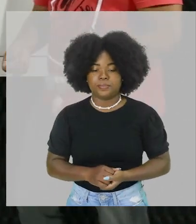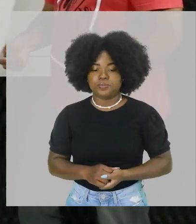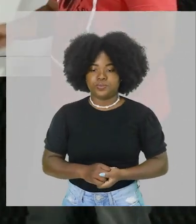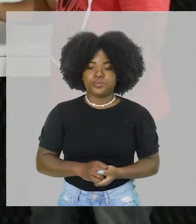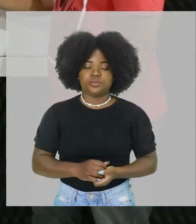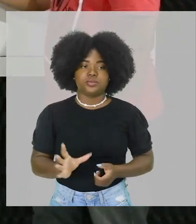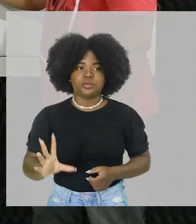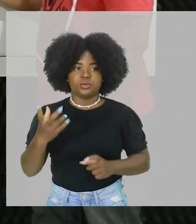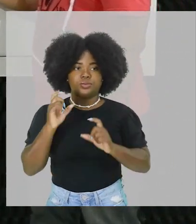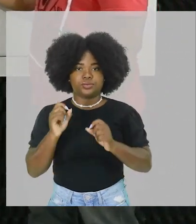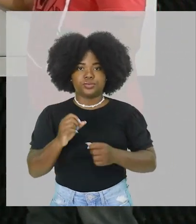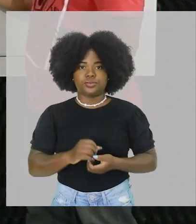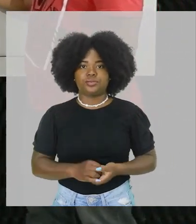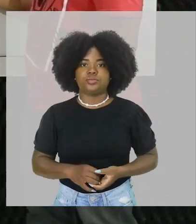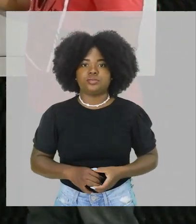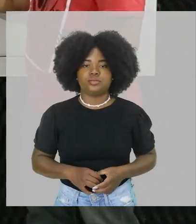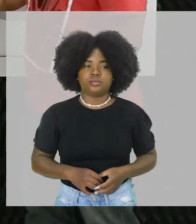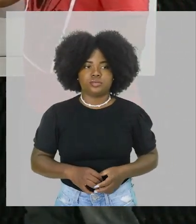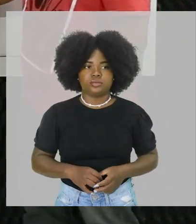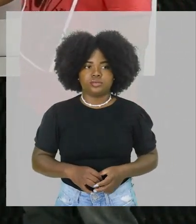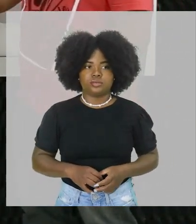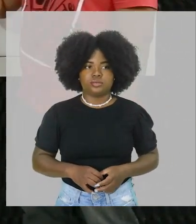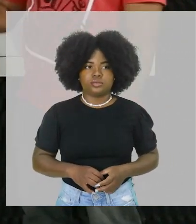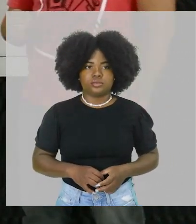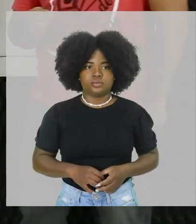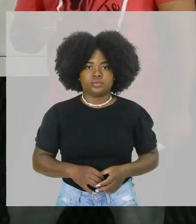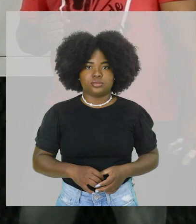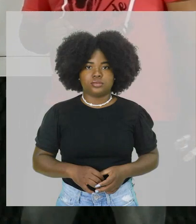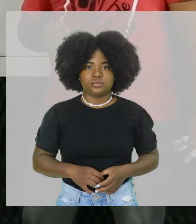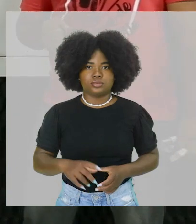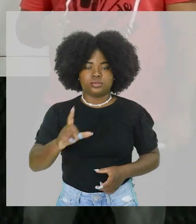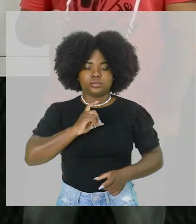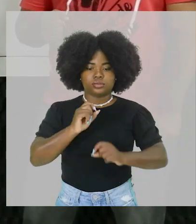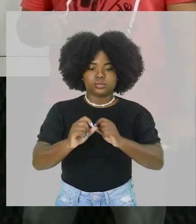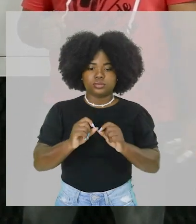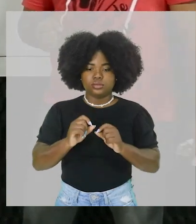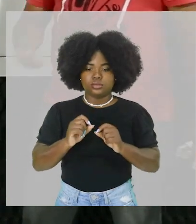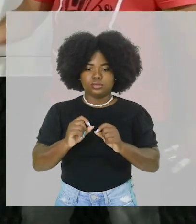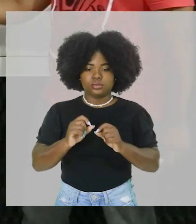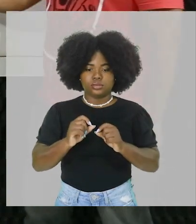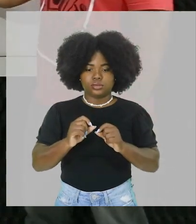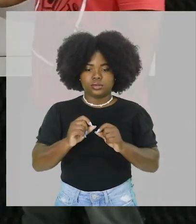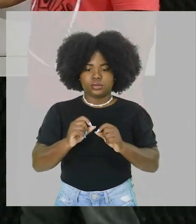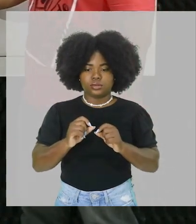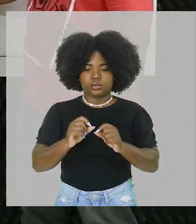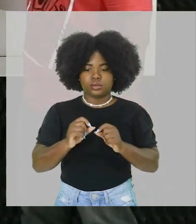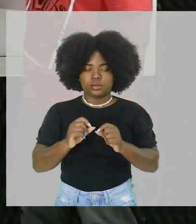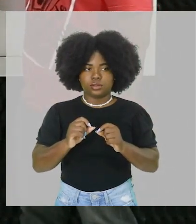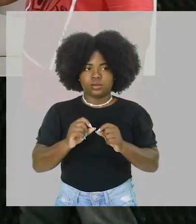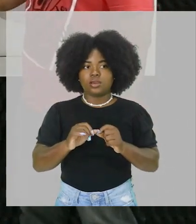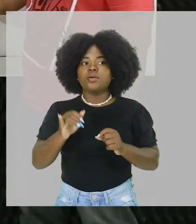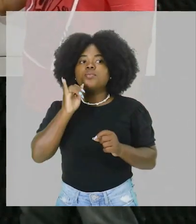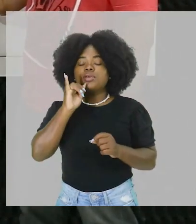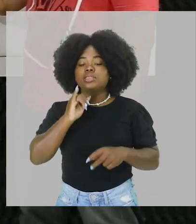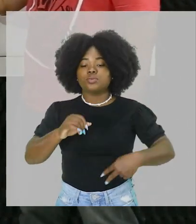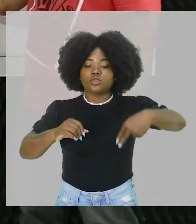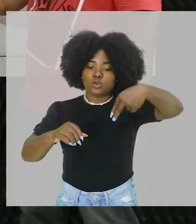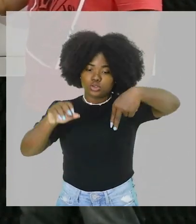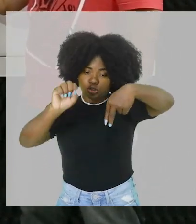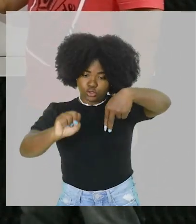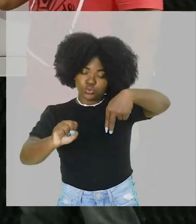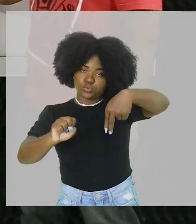nasce graças, não é, a um revezamento que nós vamos ter desses polos. Então ele está desta forma, polo norte e polo